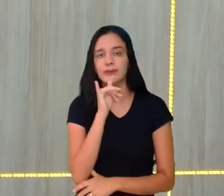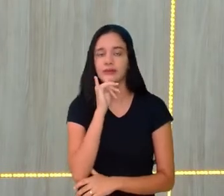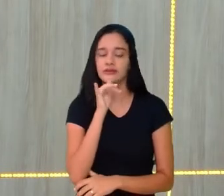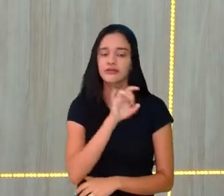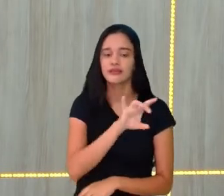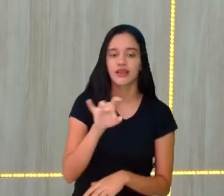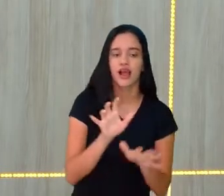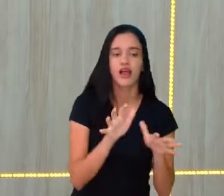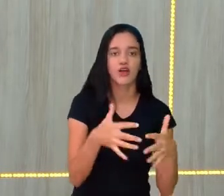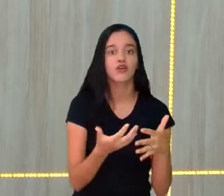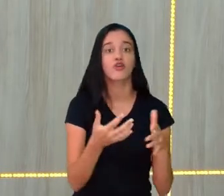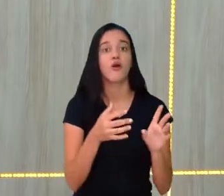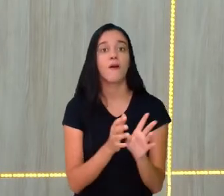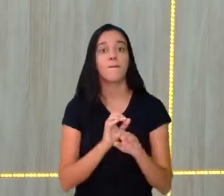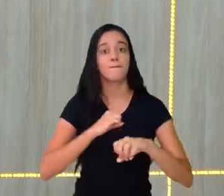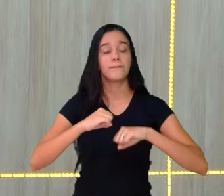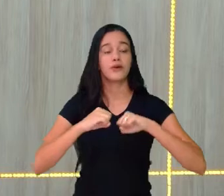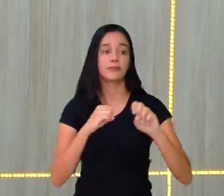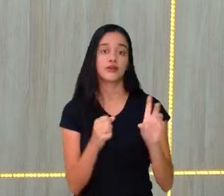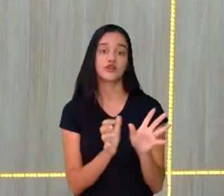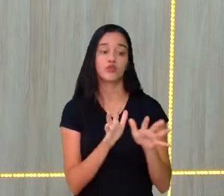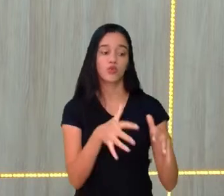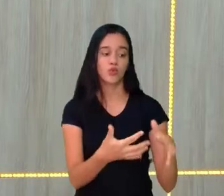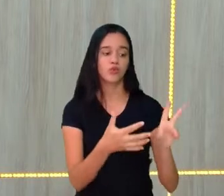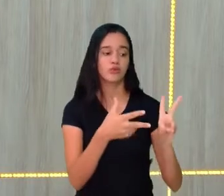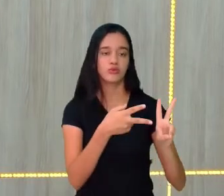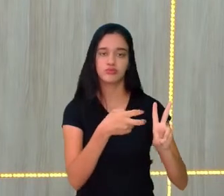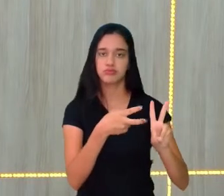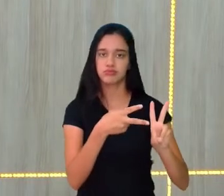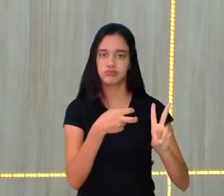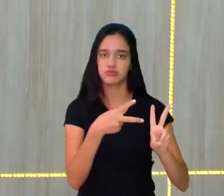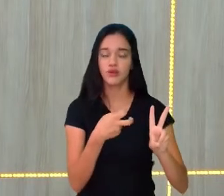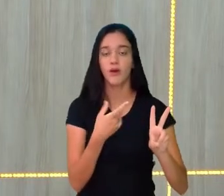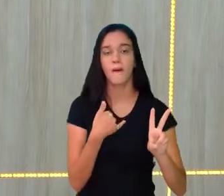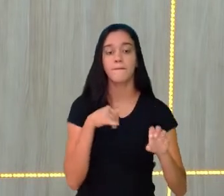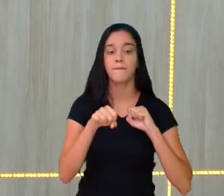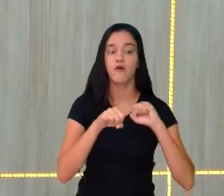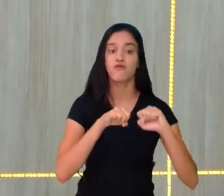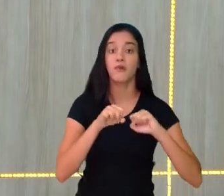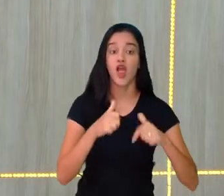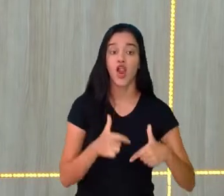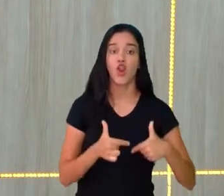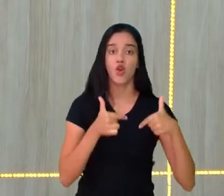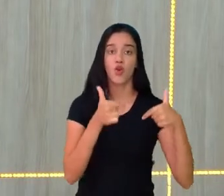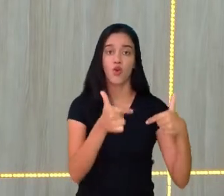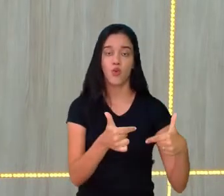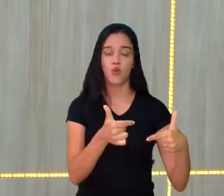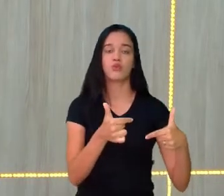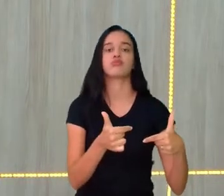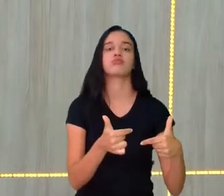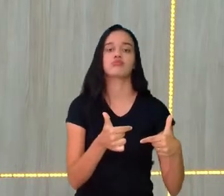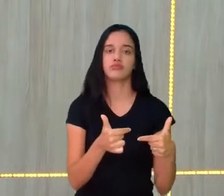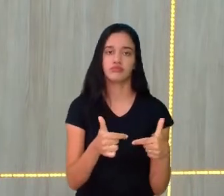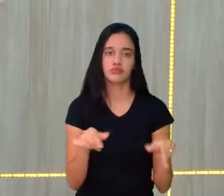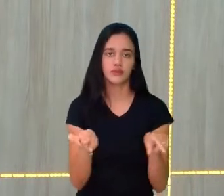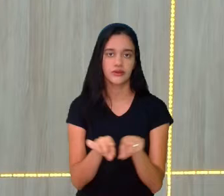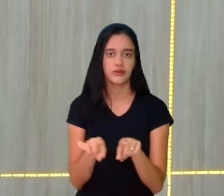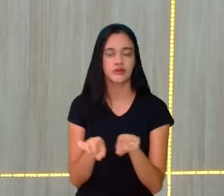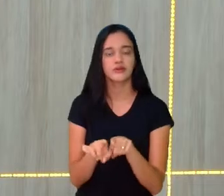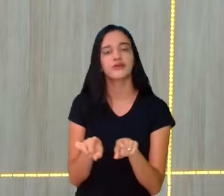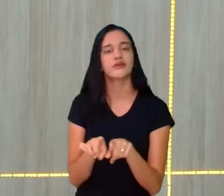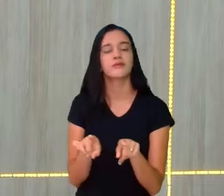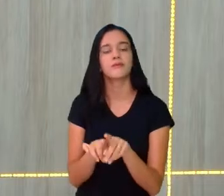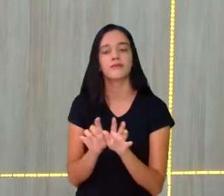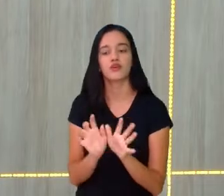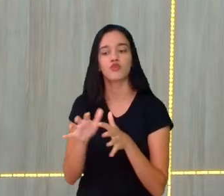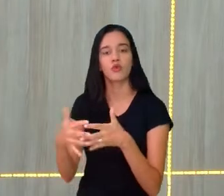o movimento indígena. Qual é a luta do movimento indígena? Qual a luta do movimento, né, feminista?